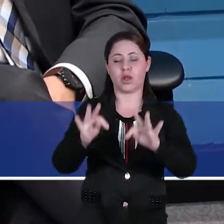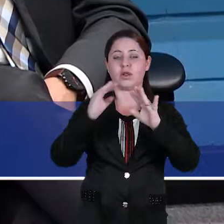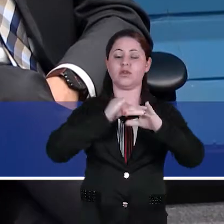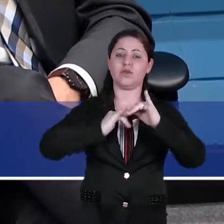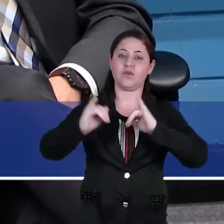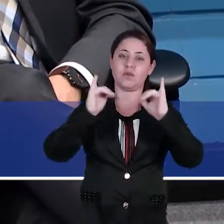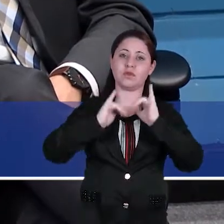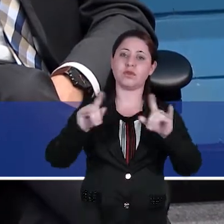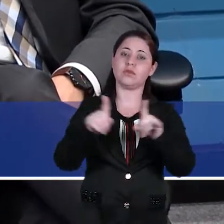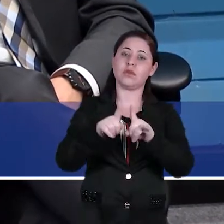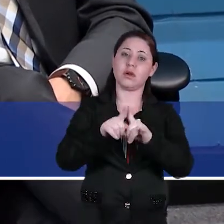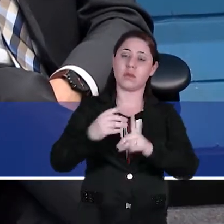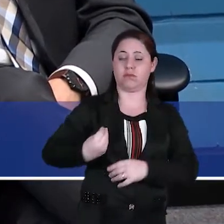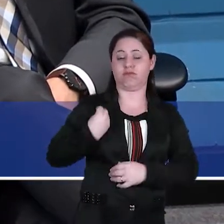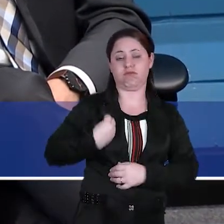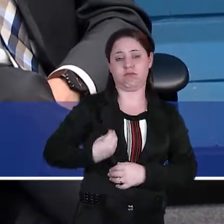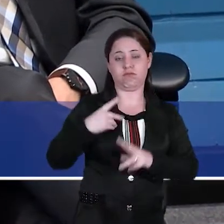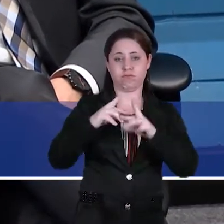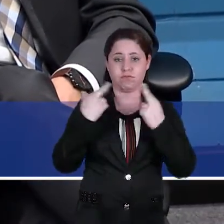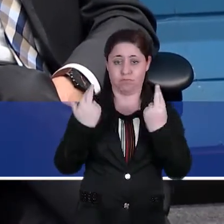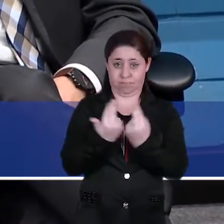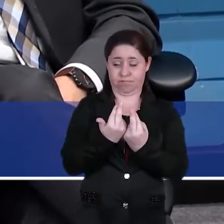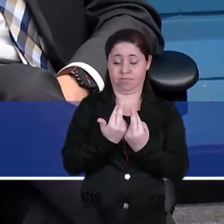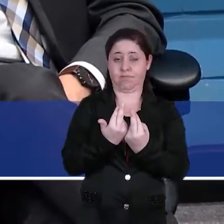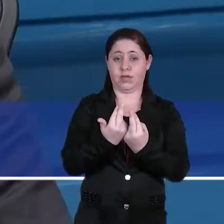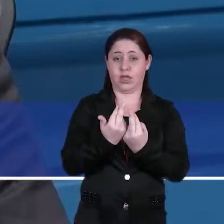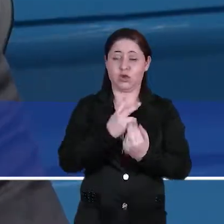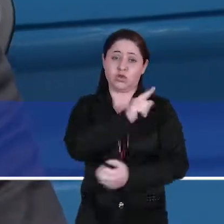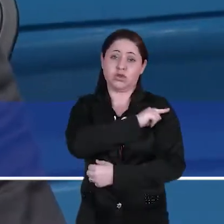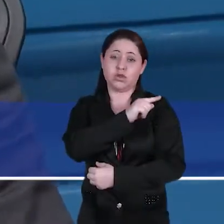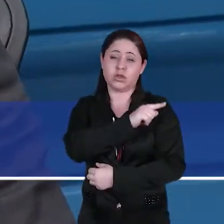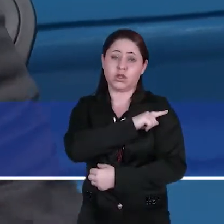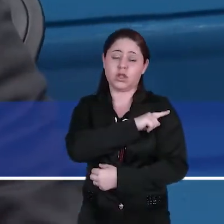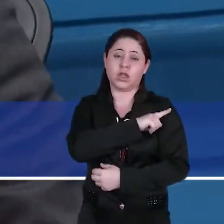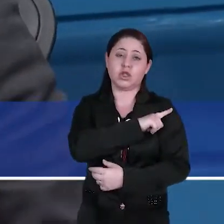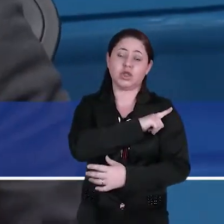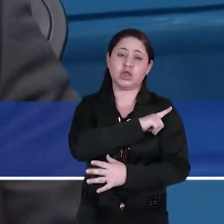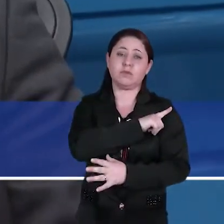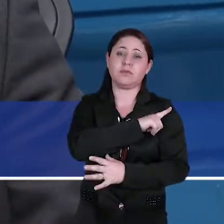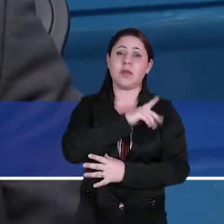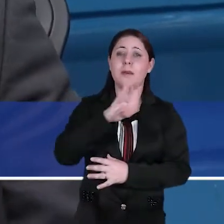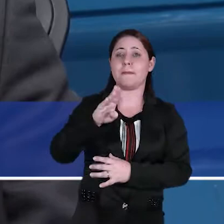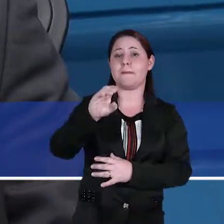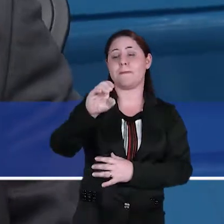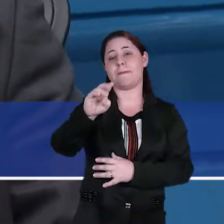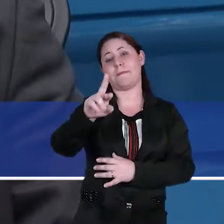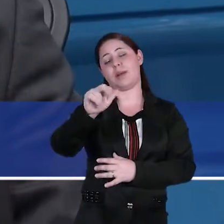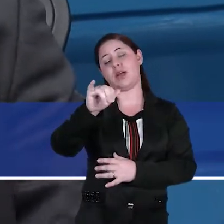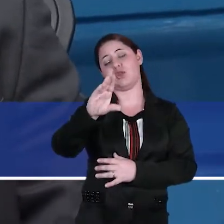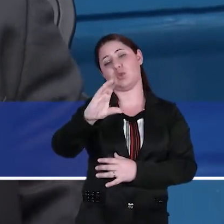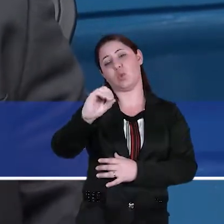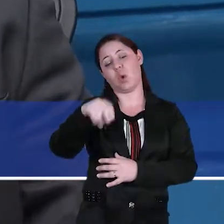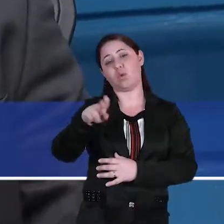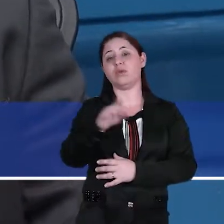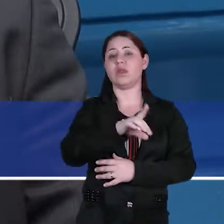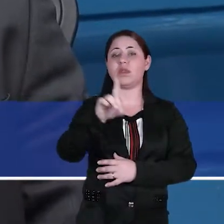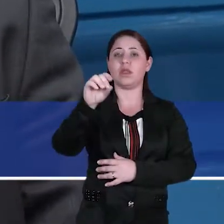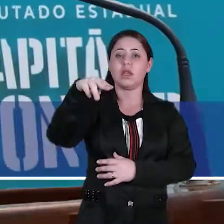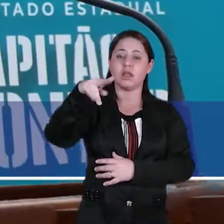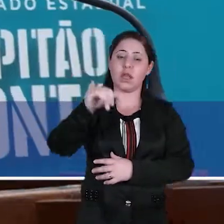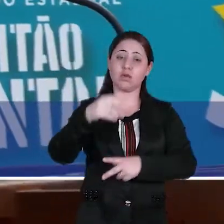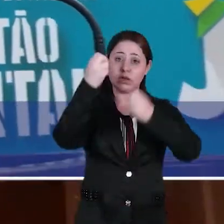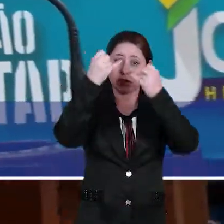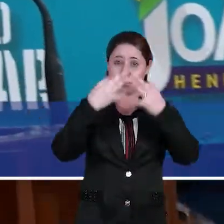de Tecnologia da Informação marcou presença na reunião. O gerente de Relações Institucionais da Brascom, Daniel